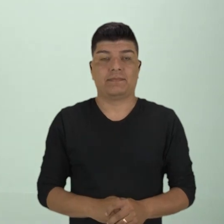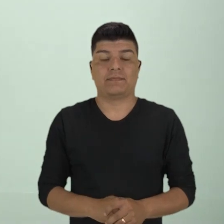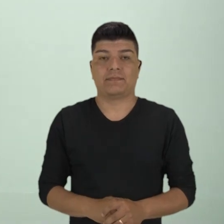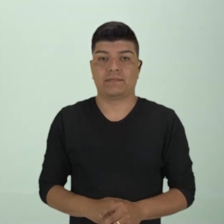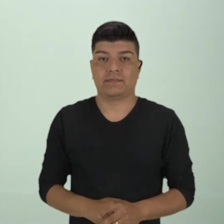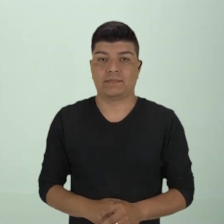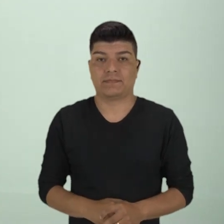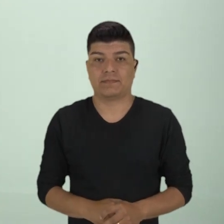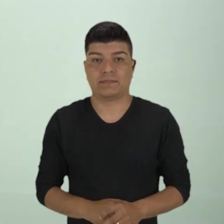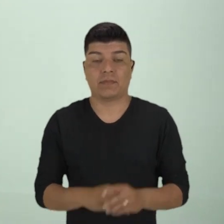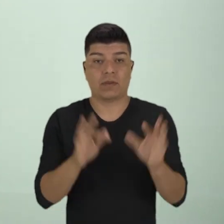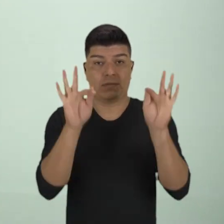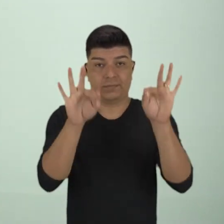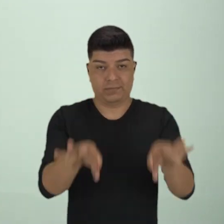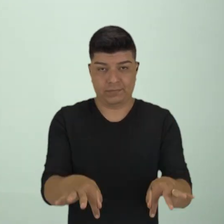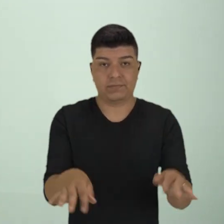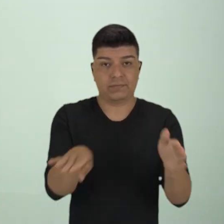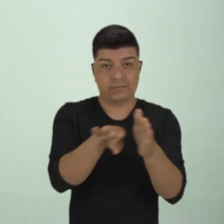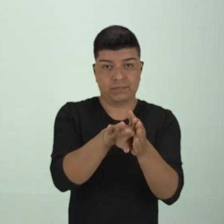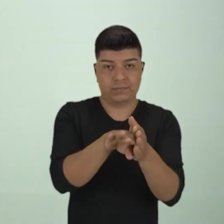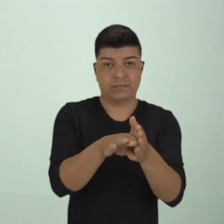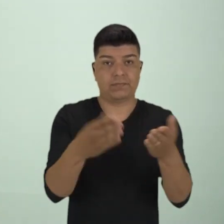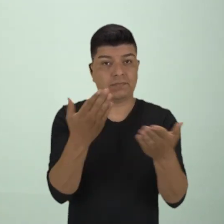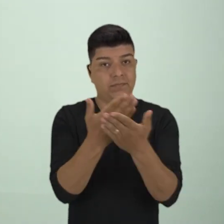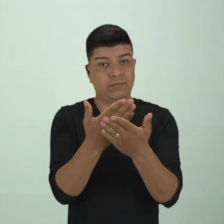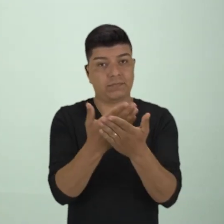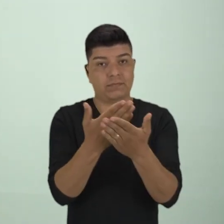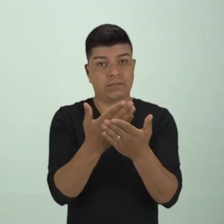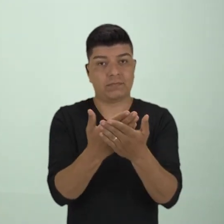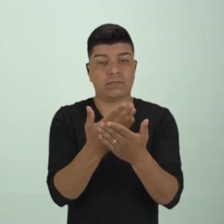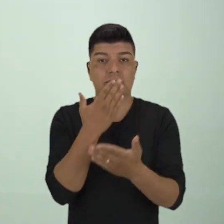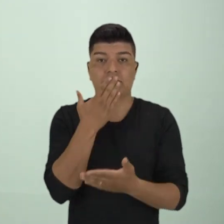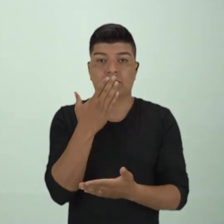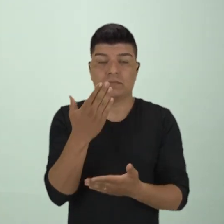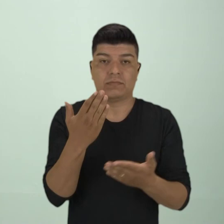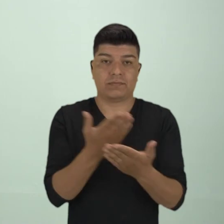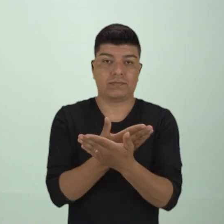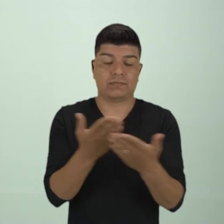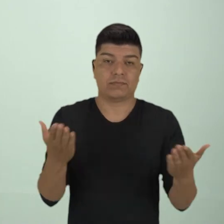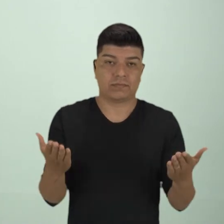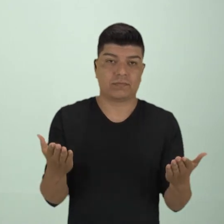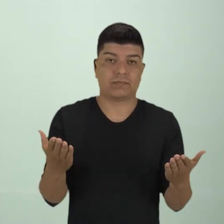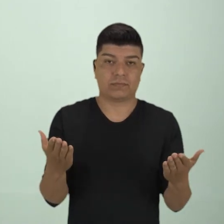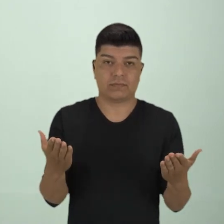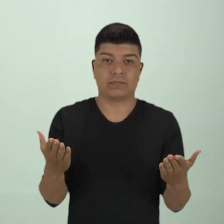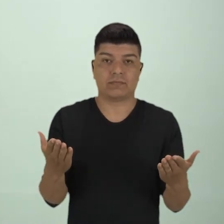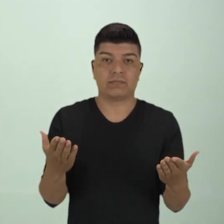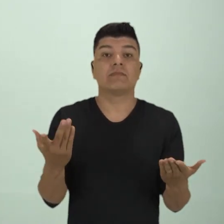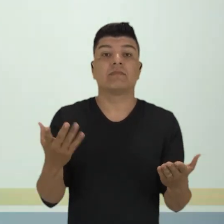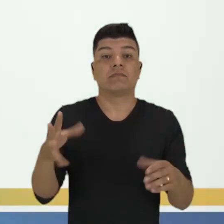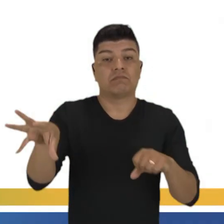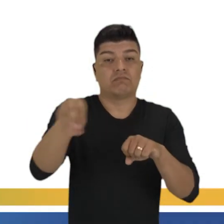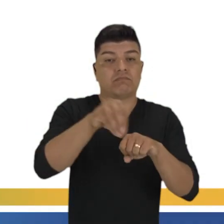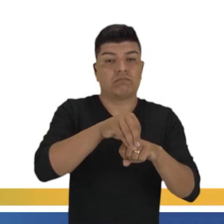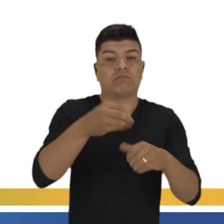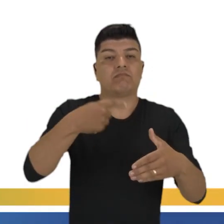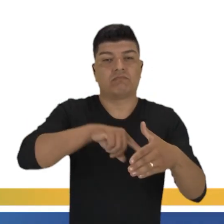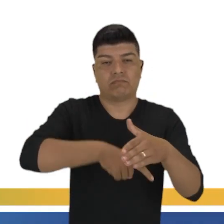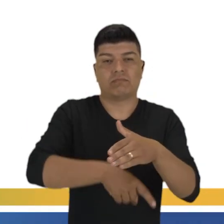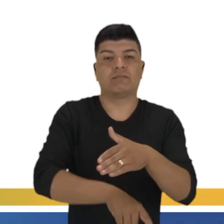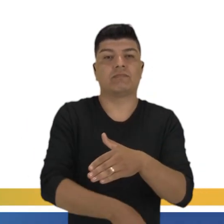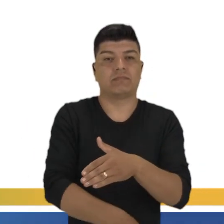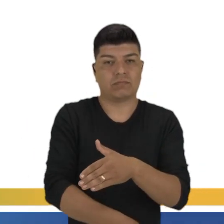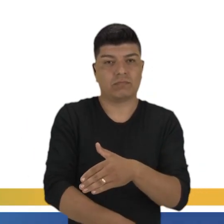Gente, nós estamos chegando ao final dessa aula e eu vou pedir para vocês aprofundarem sobre essa